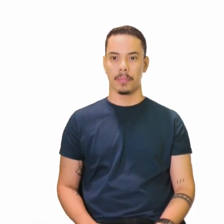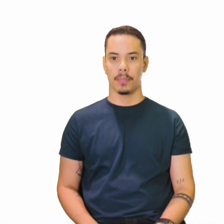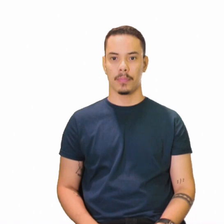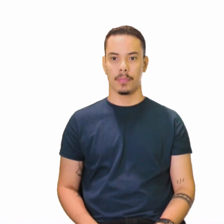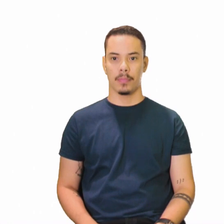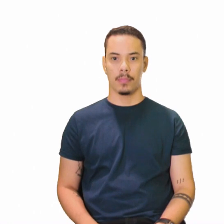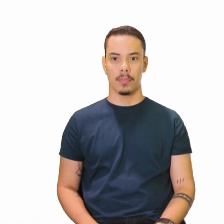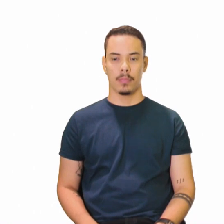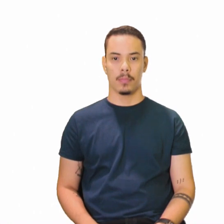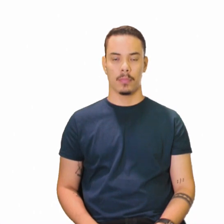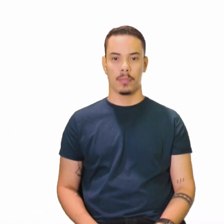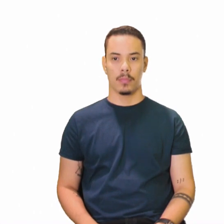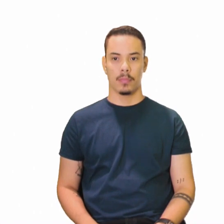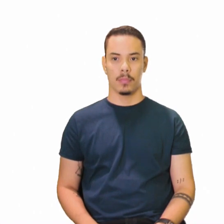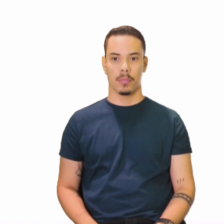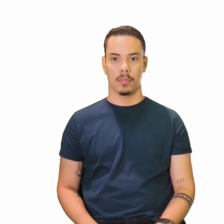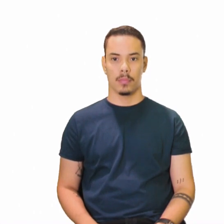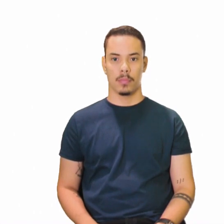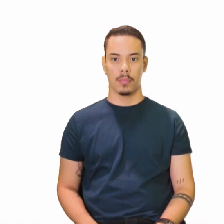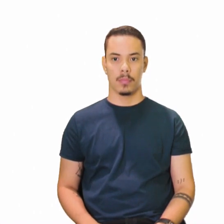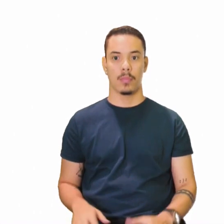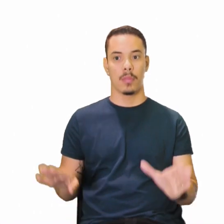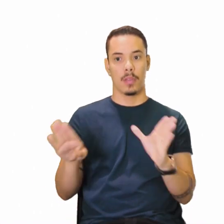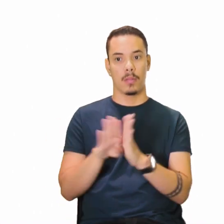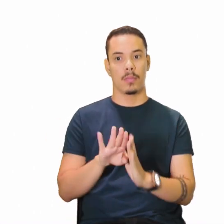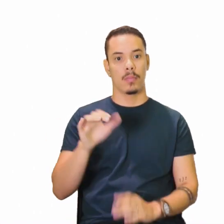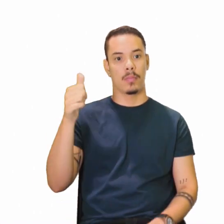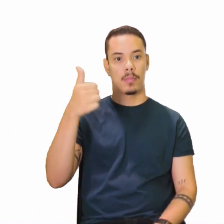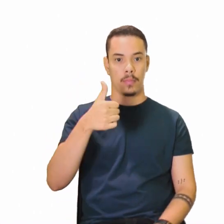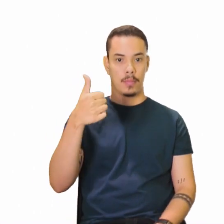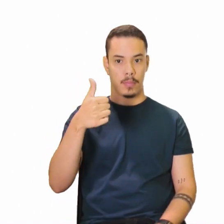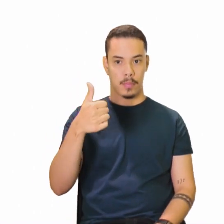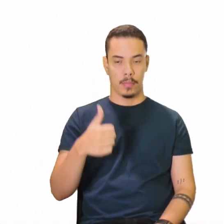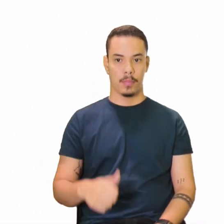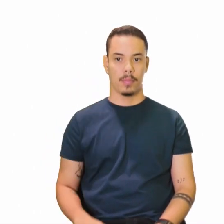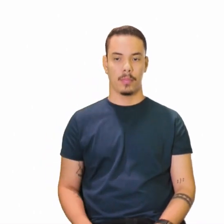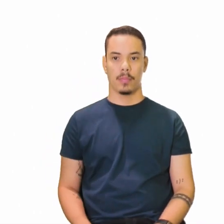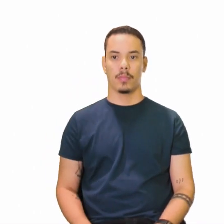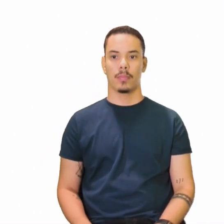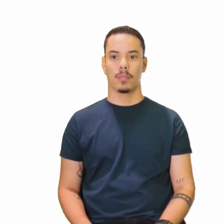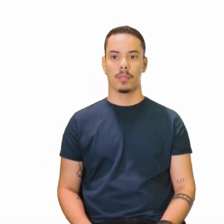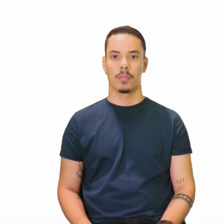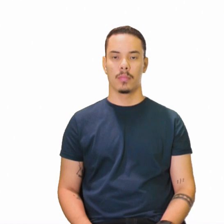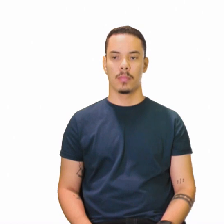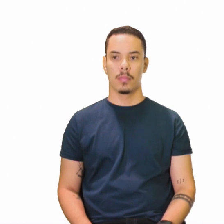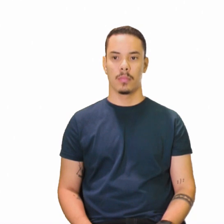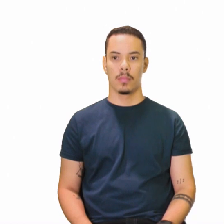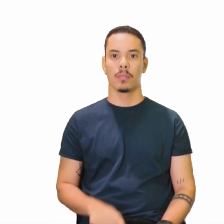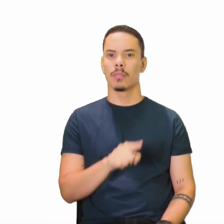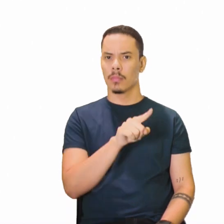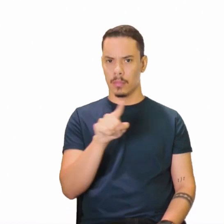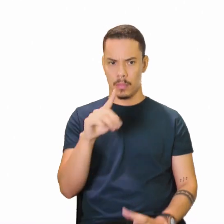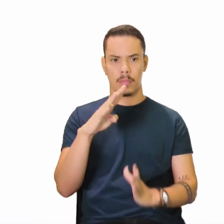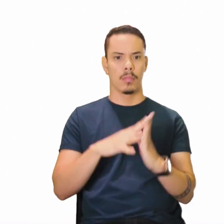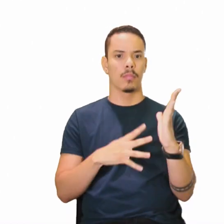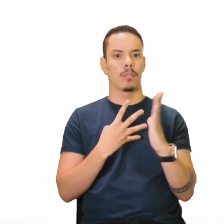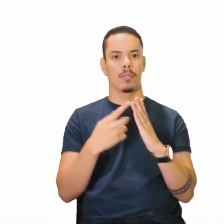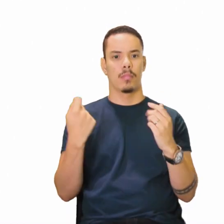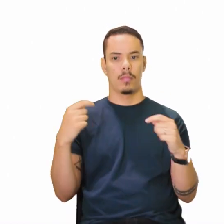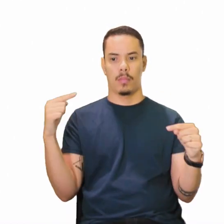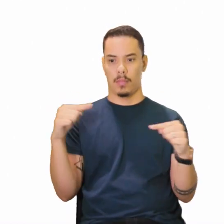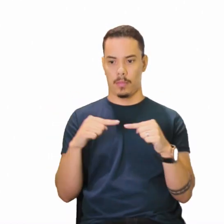destaque, Primeiro. Com a chegada do primeiro. Isso aqui, ó, o seu gabarito tem que